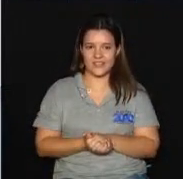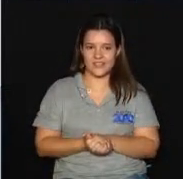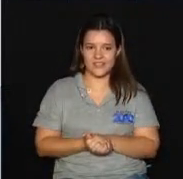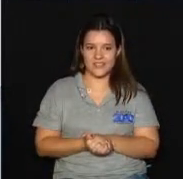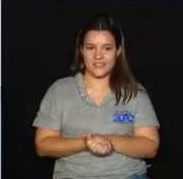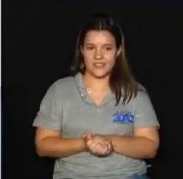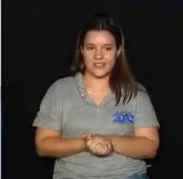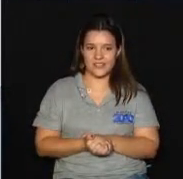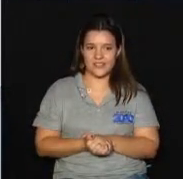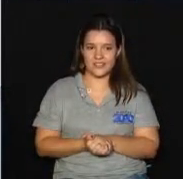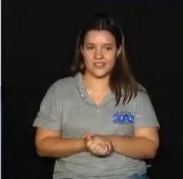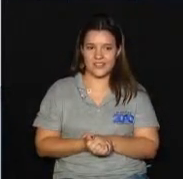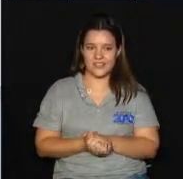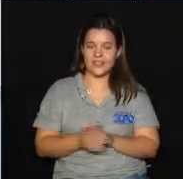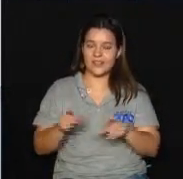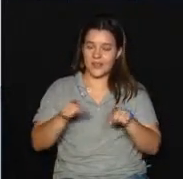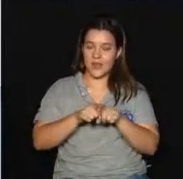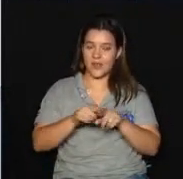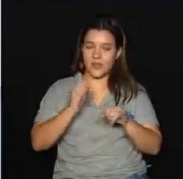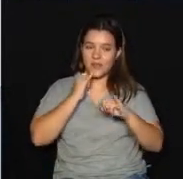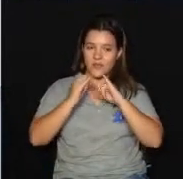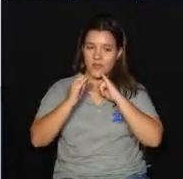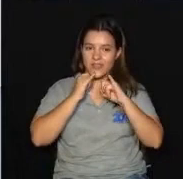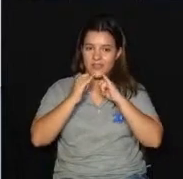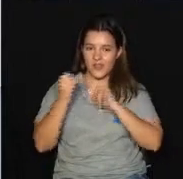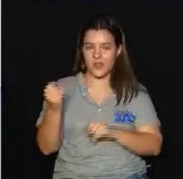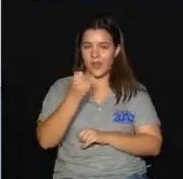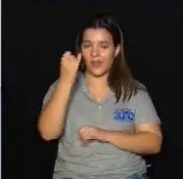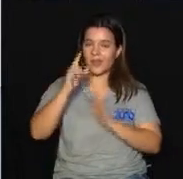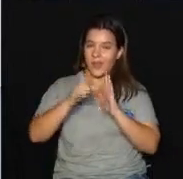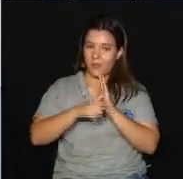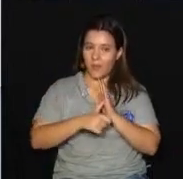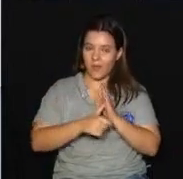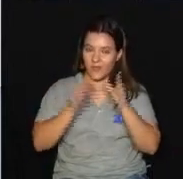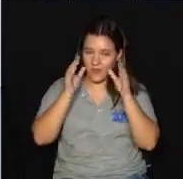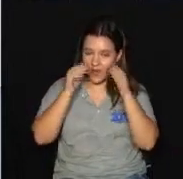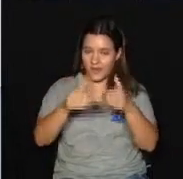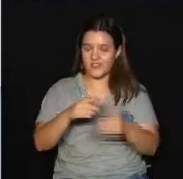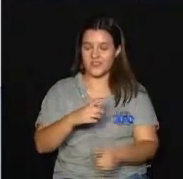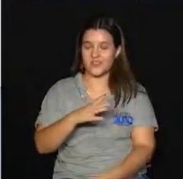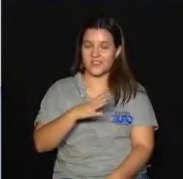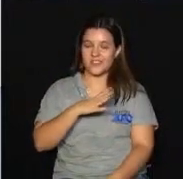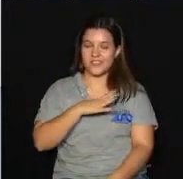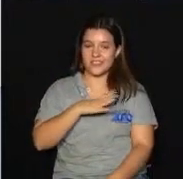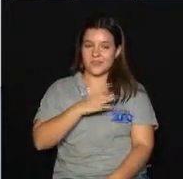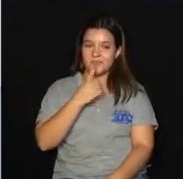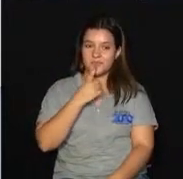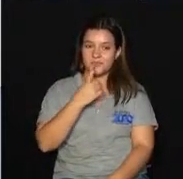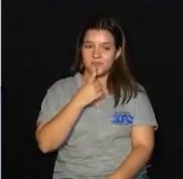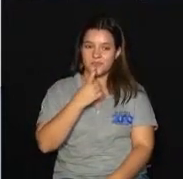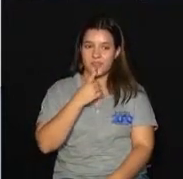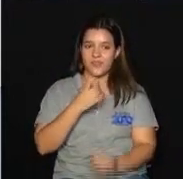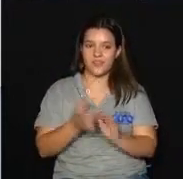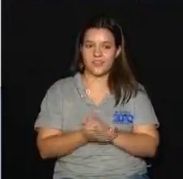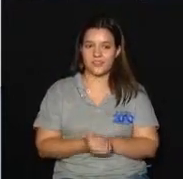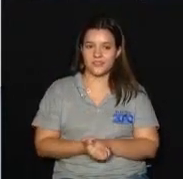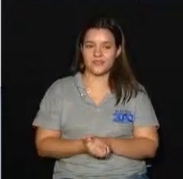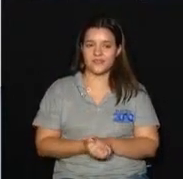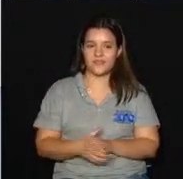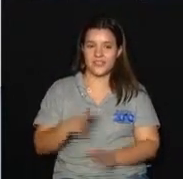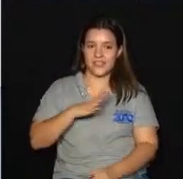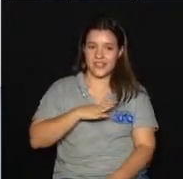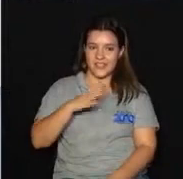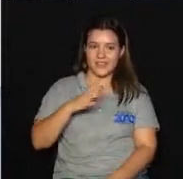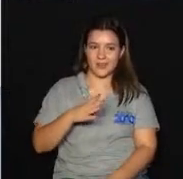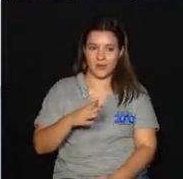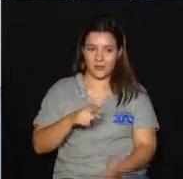algumas atualizações importantes e já a gente pega essa atualização na cidade de Campinas. Cidade de São